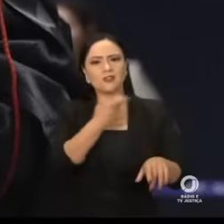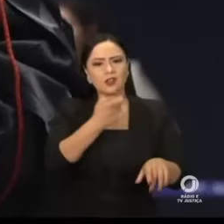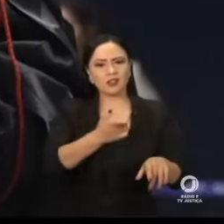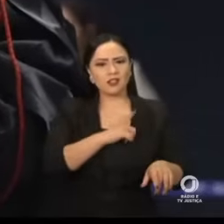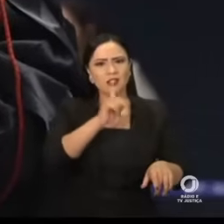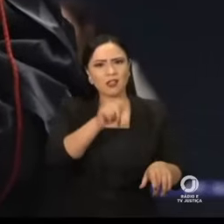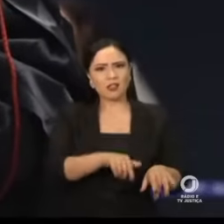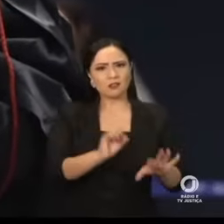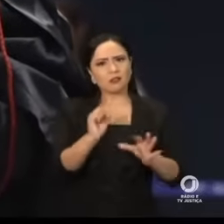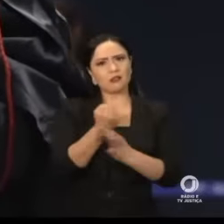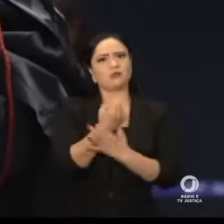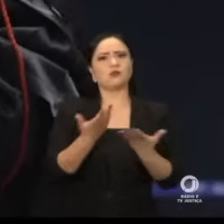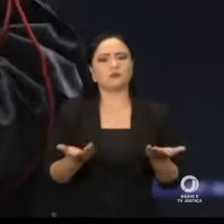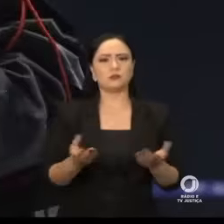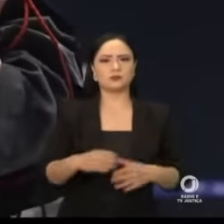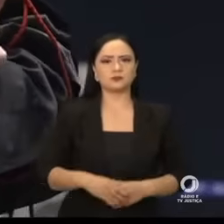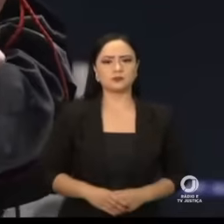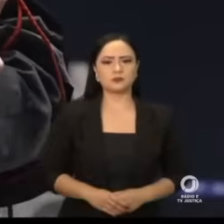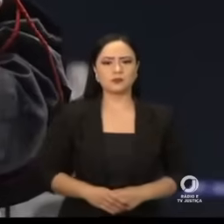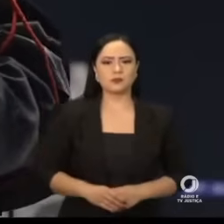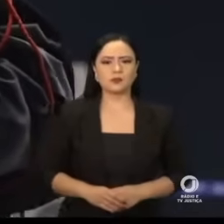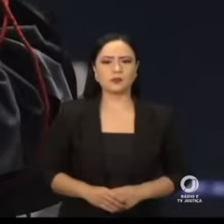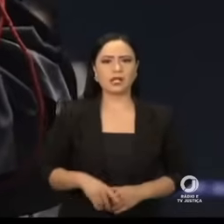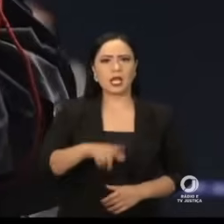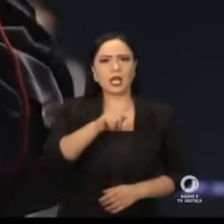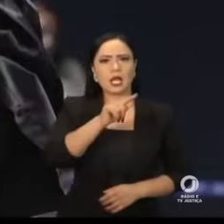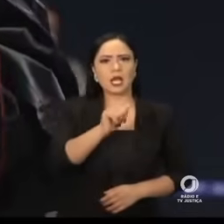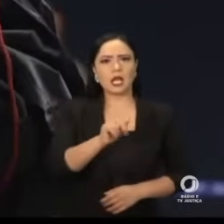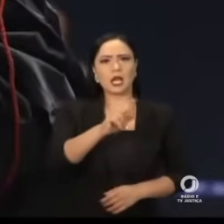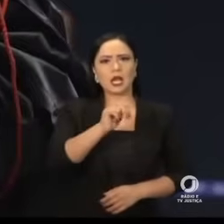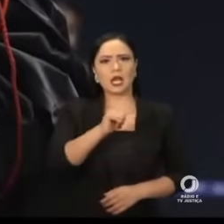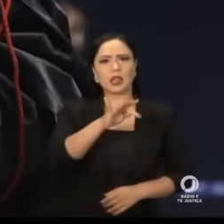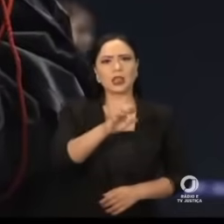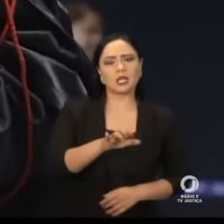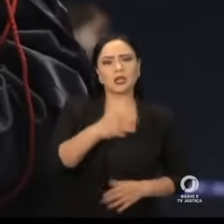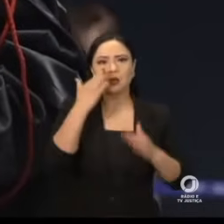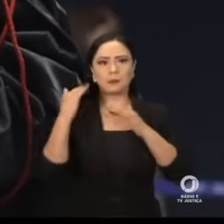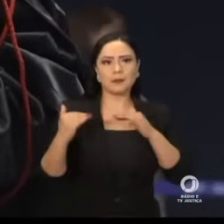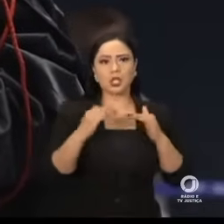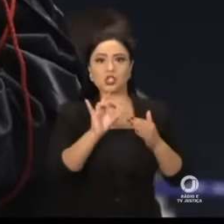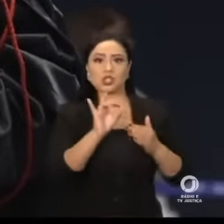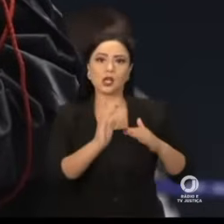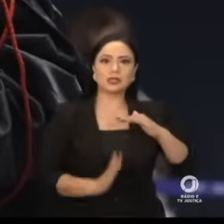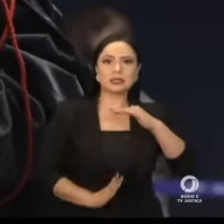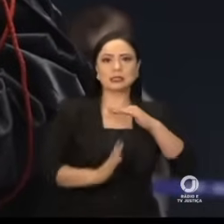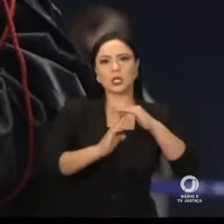garante. Dever de garante, com todo respeito, só até 31 de janeiro.